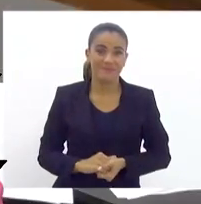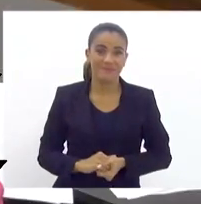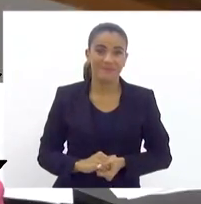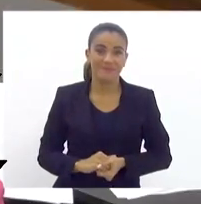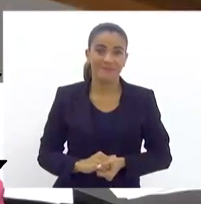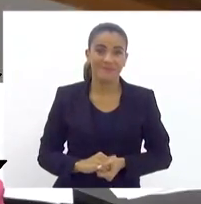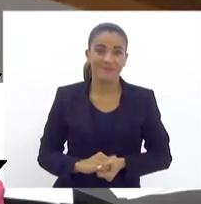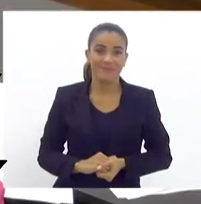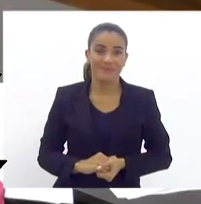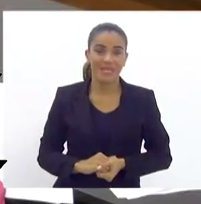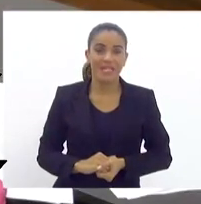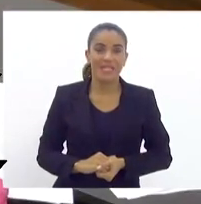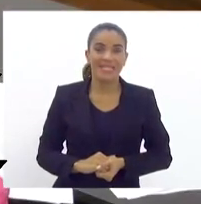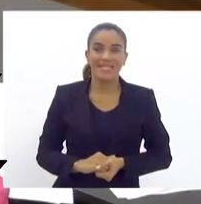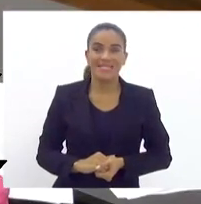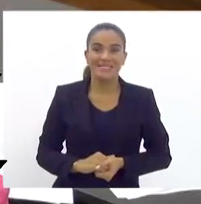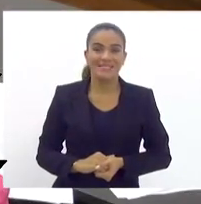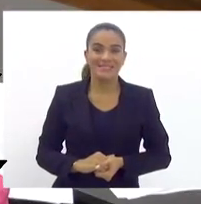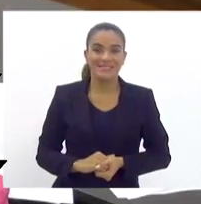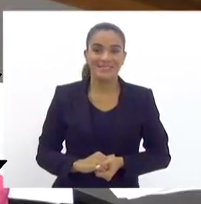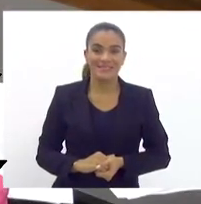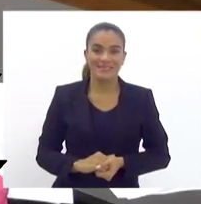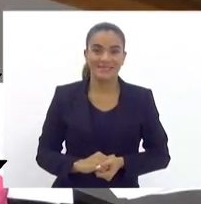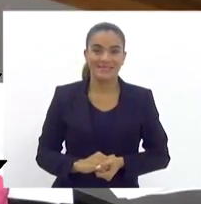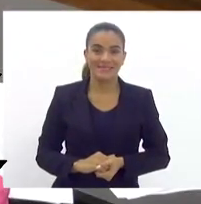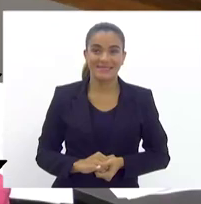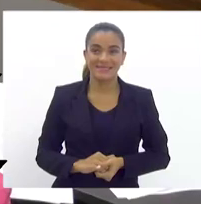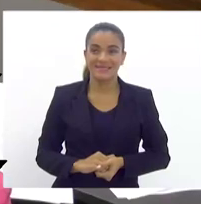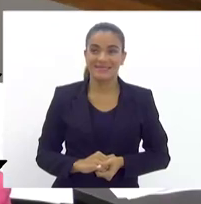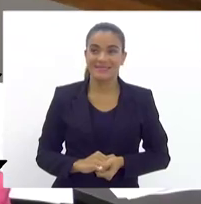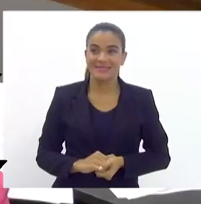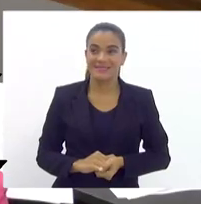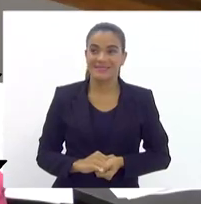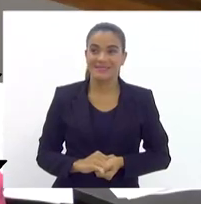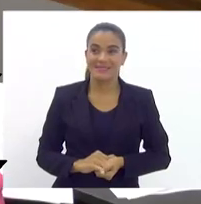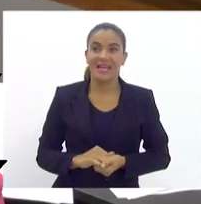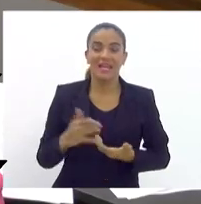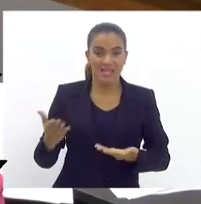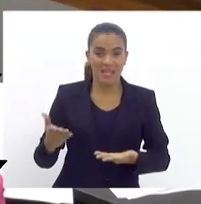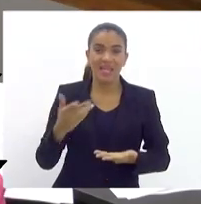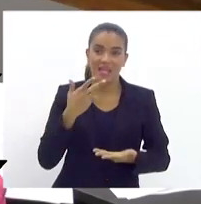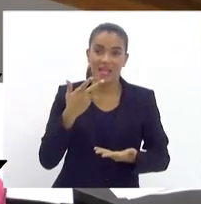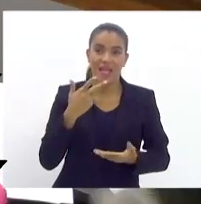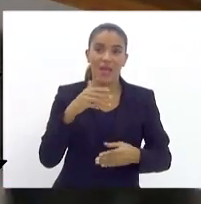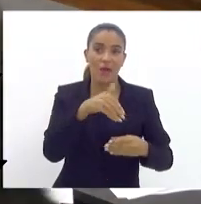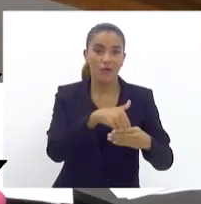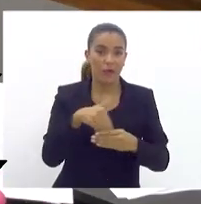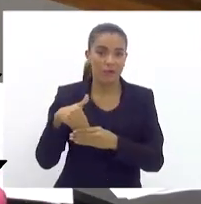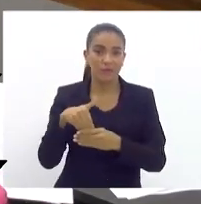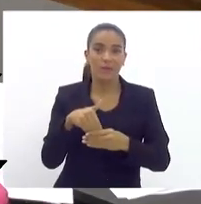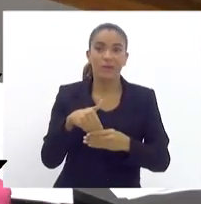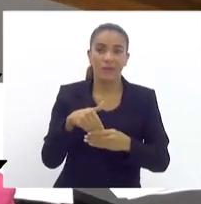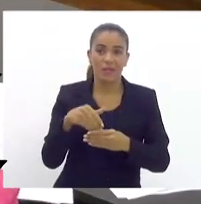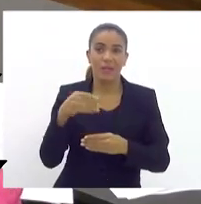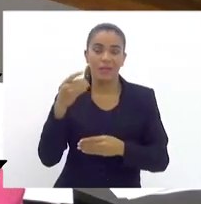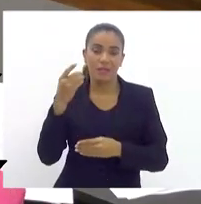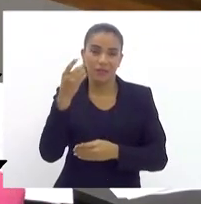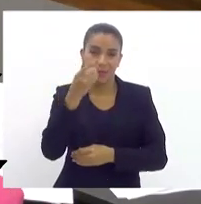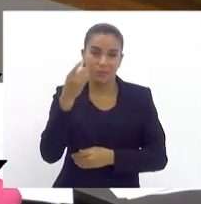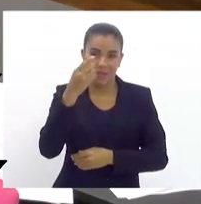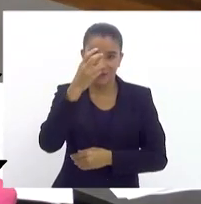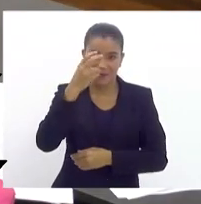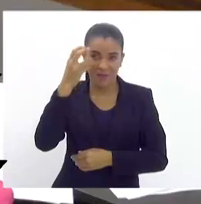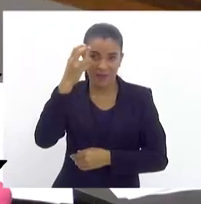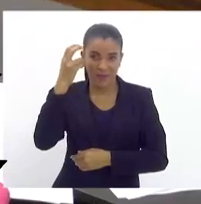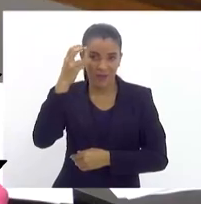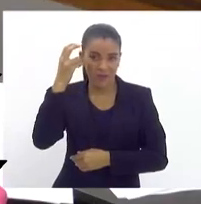Ainda em discussão, eu vou fazer uso da palavra, porque o projeto é de minha autoria, e há um voto divergente da deputada Verônica, que está balizado, de fato,